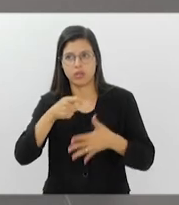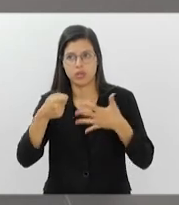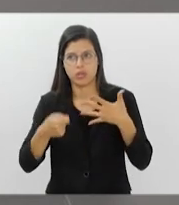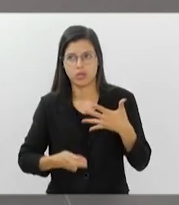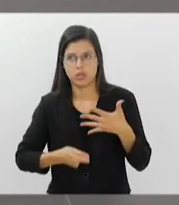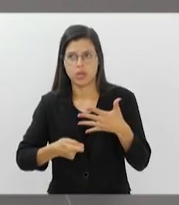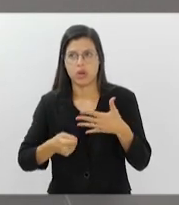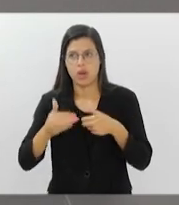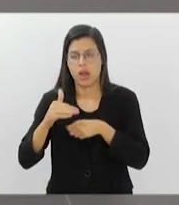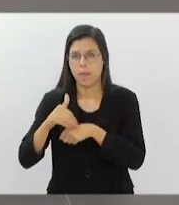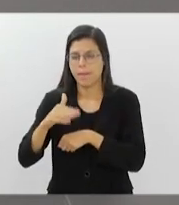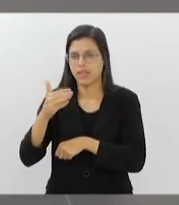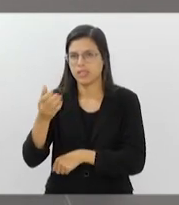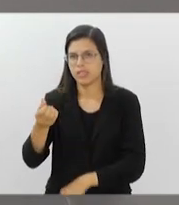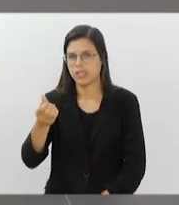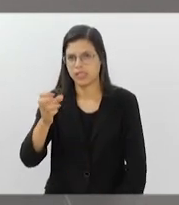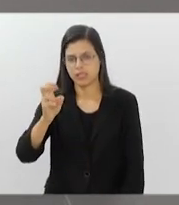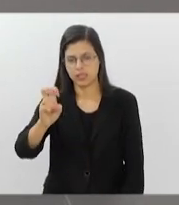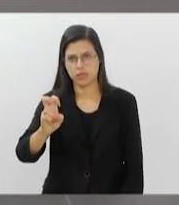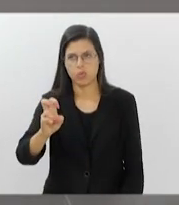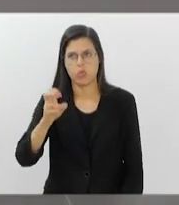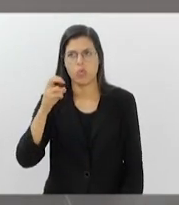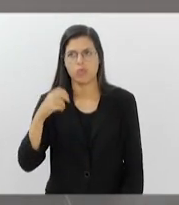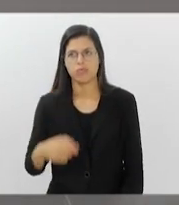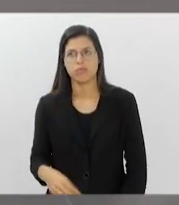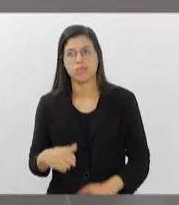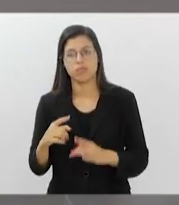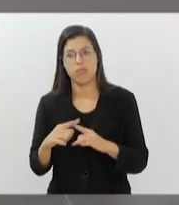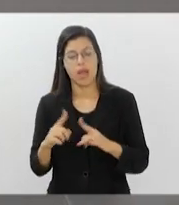de 65. Mas